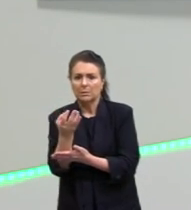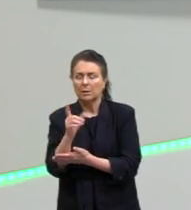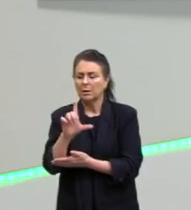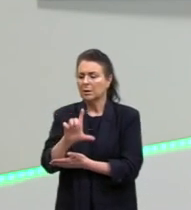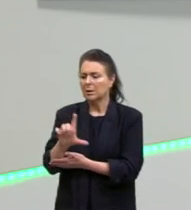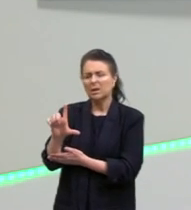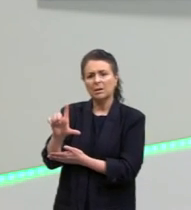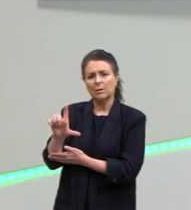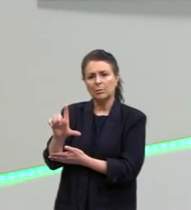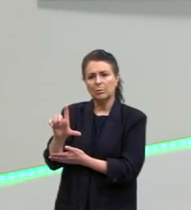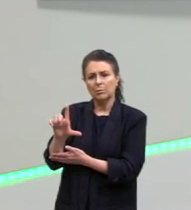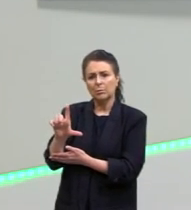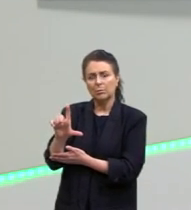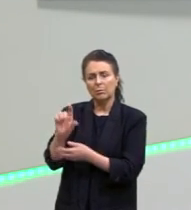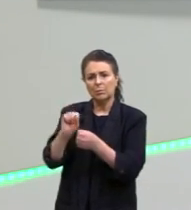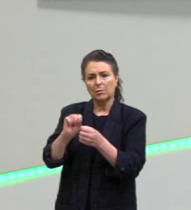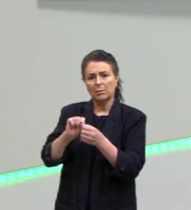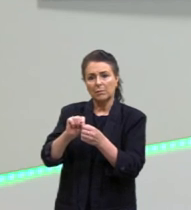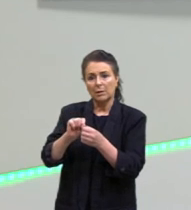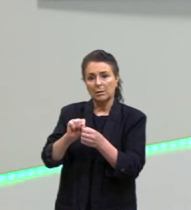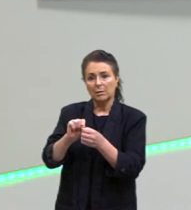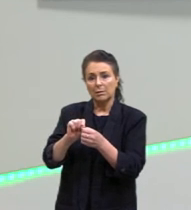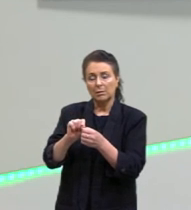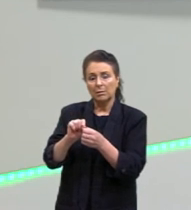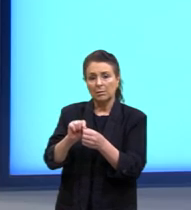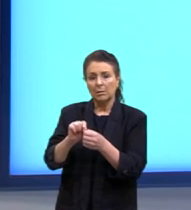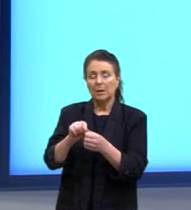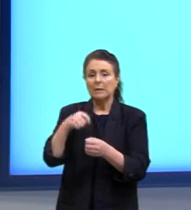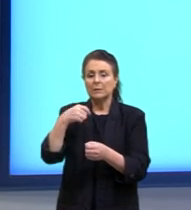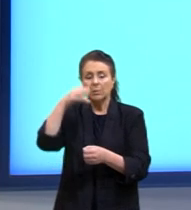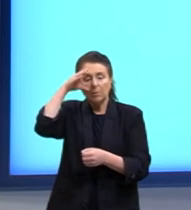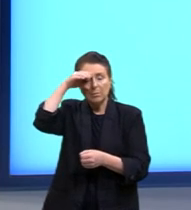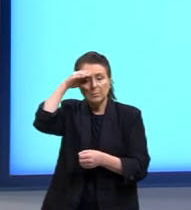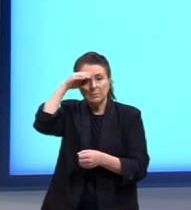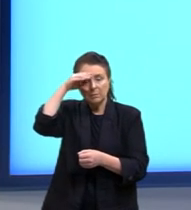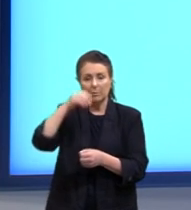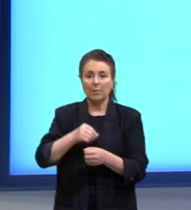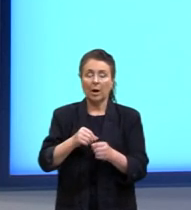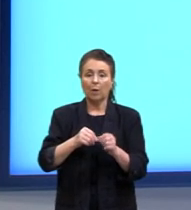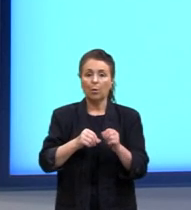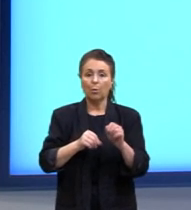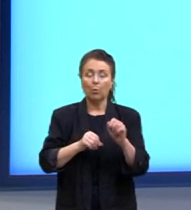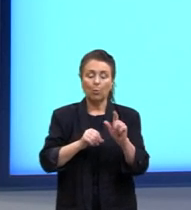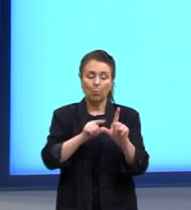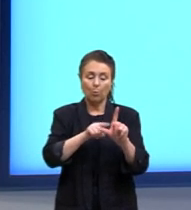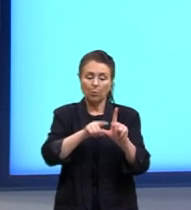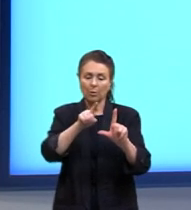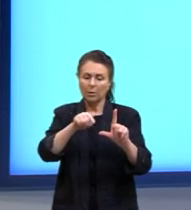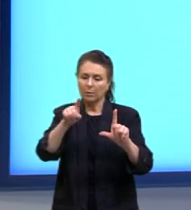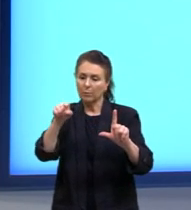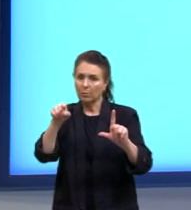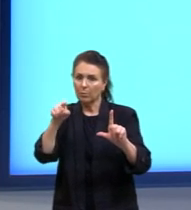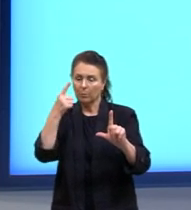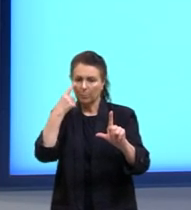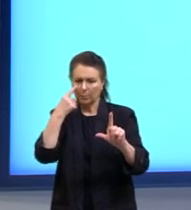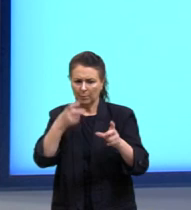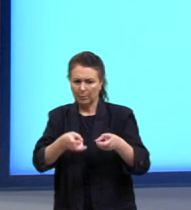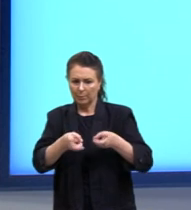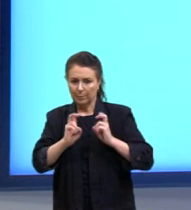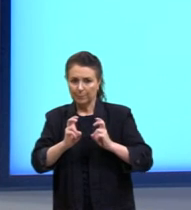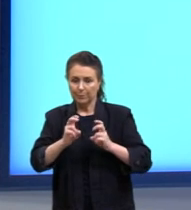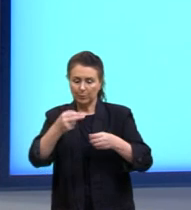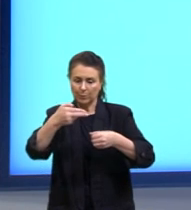foi então feito esse abastecimento se a gente observar o nosso gráfico nós temos o seguinte gasolina